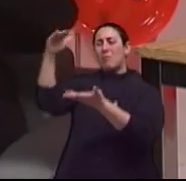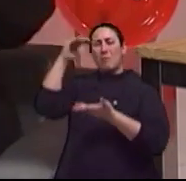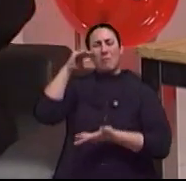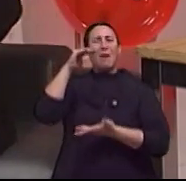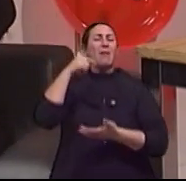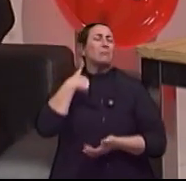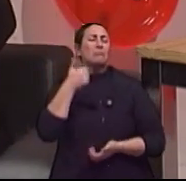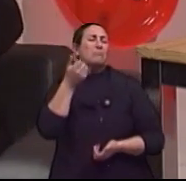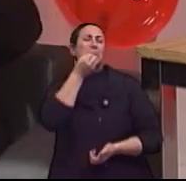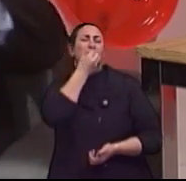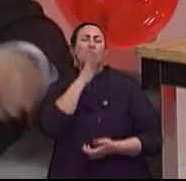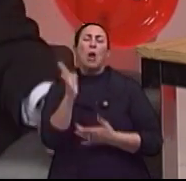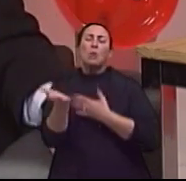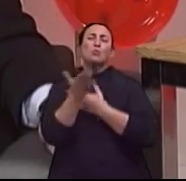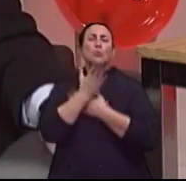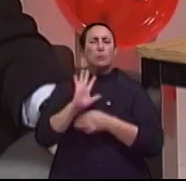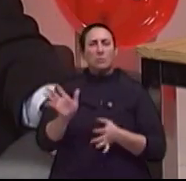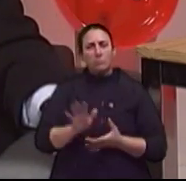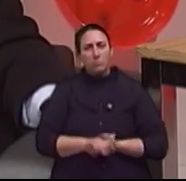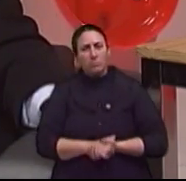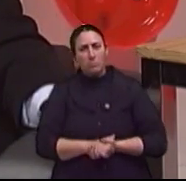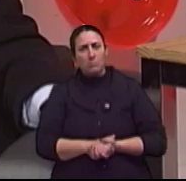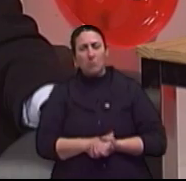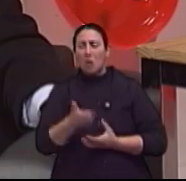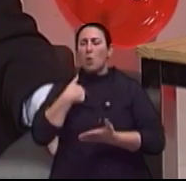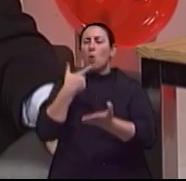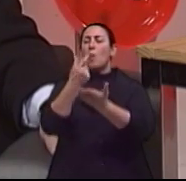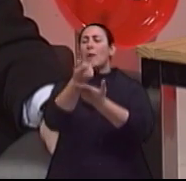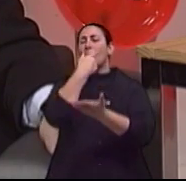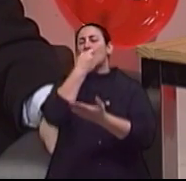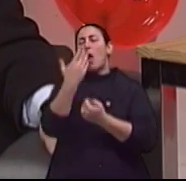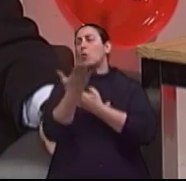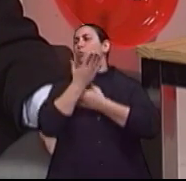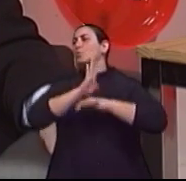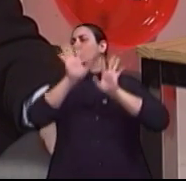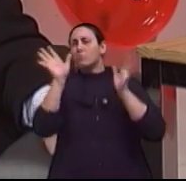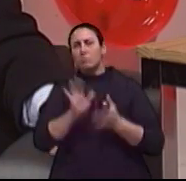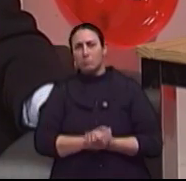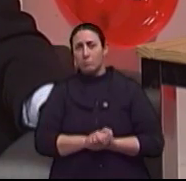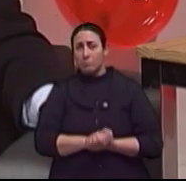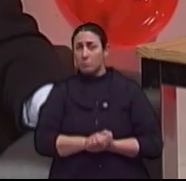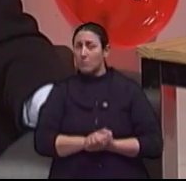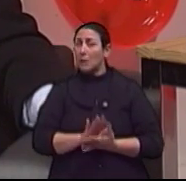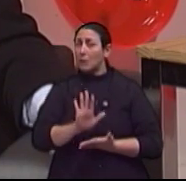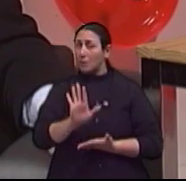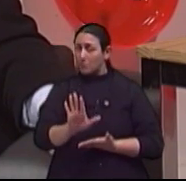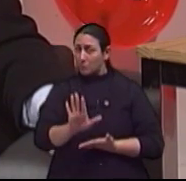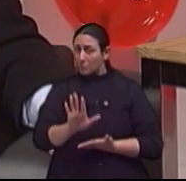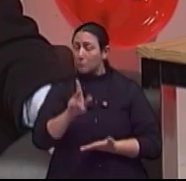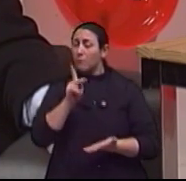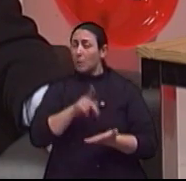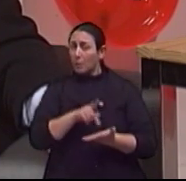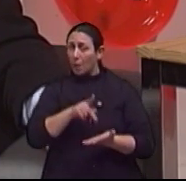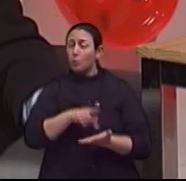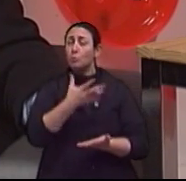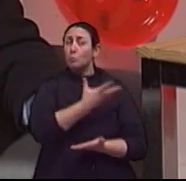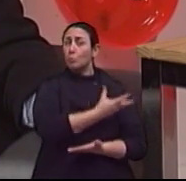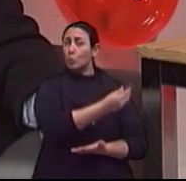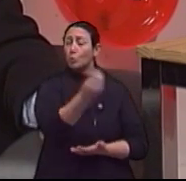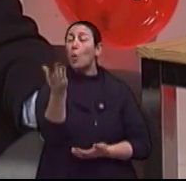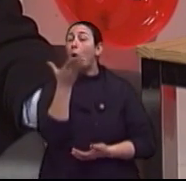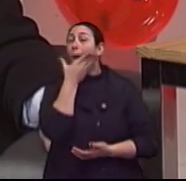tomo chamamento se diz e é verdade que pacientes